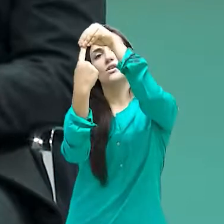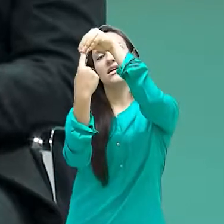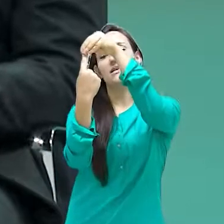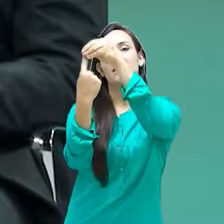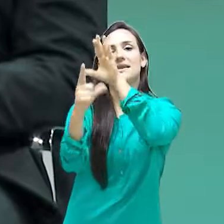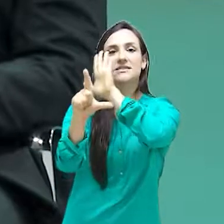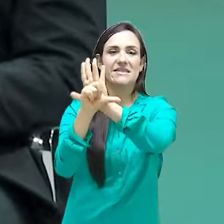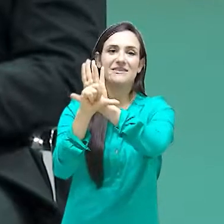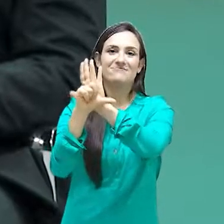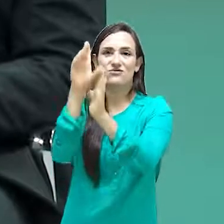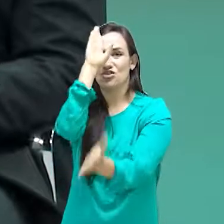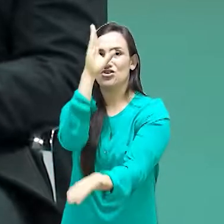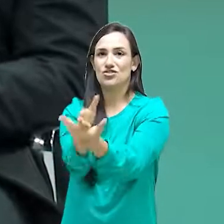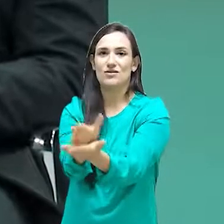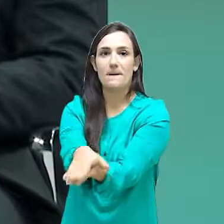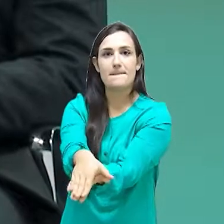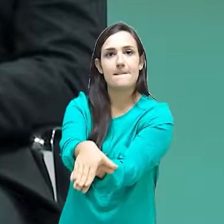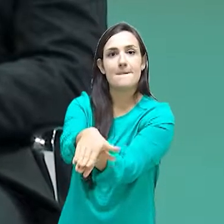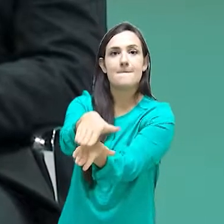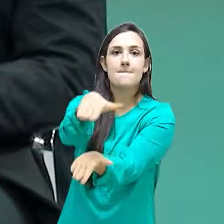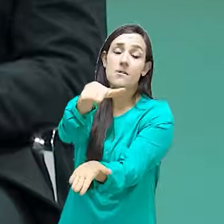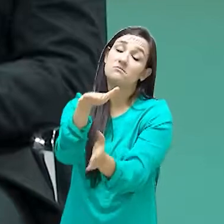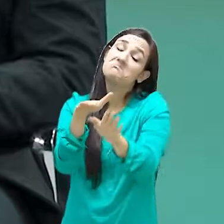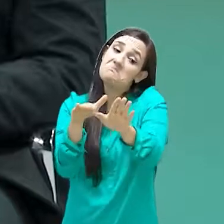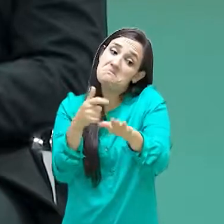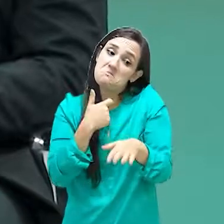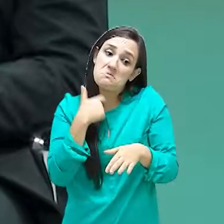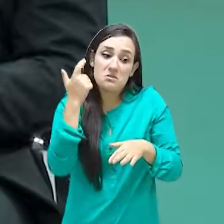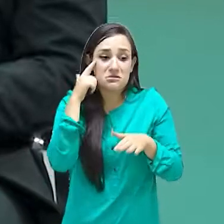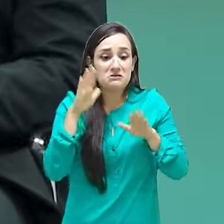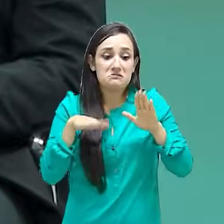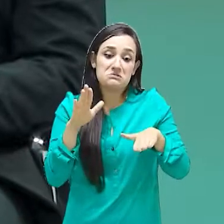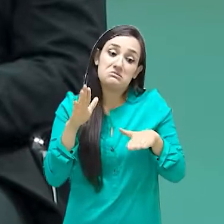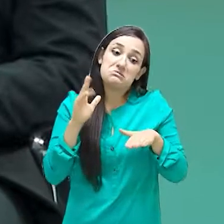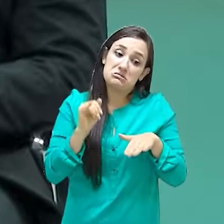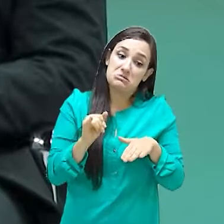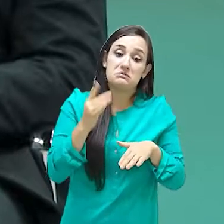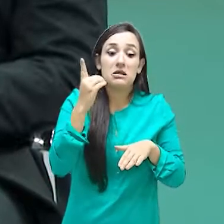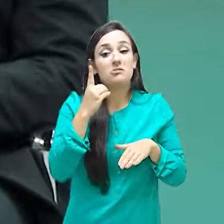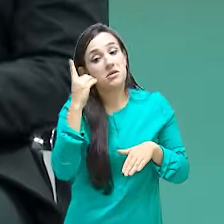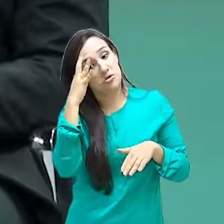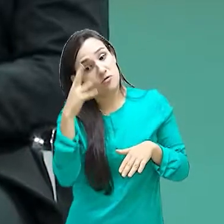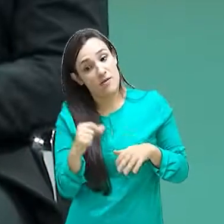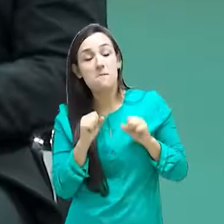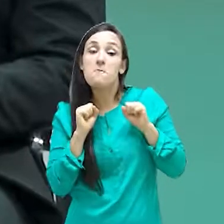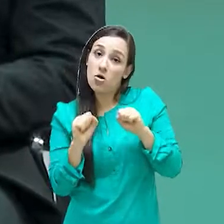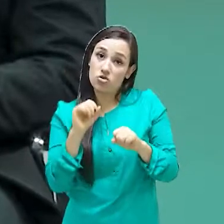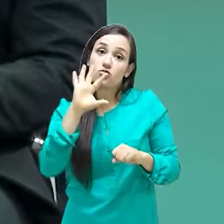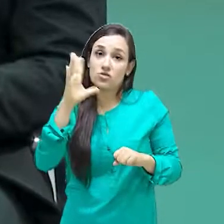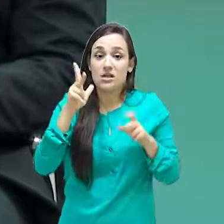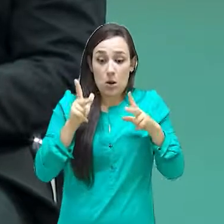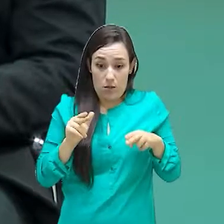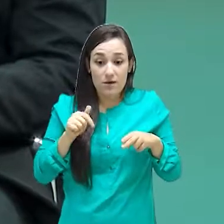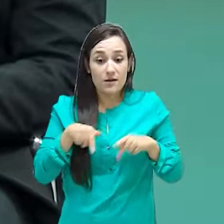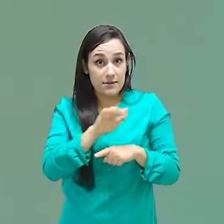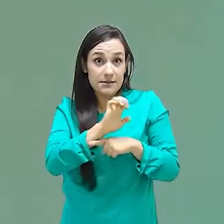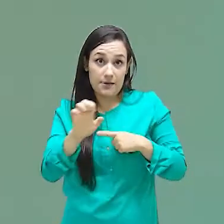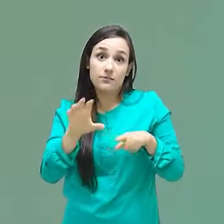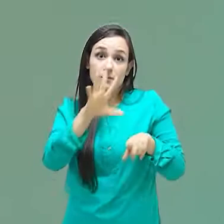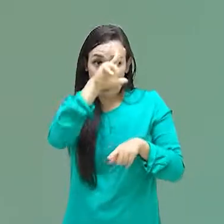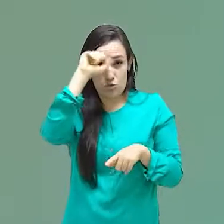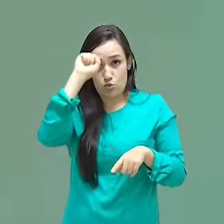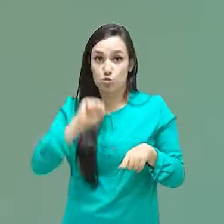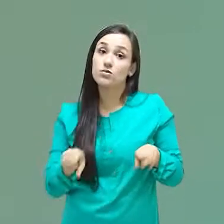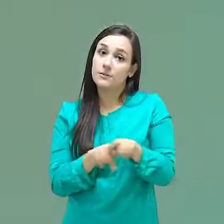inicial, assim. Talvez, no momento posterior, aí depender da vontade dos parlamentares, pode ser construído. E